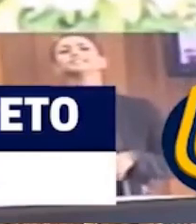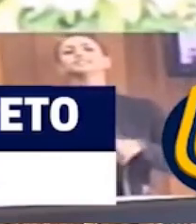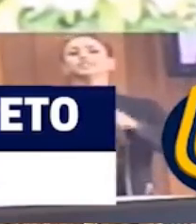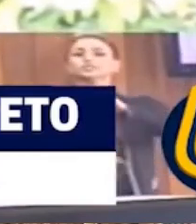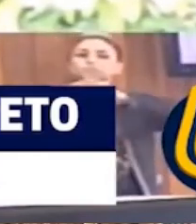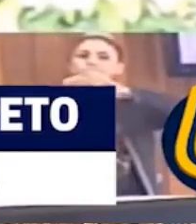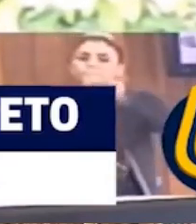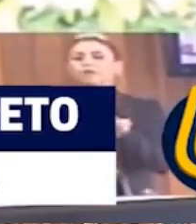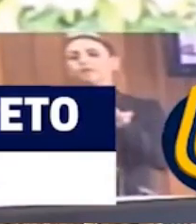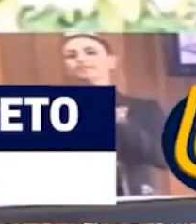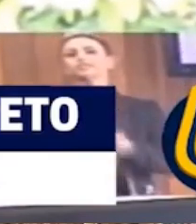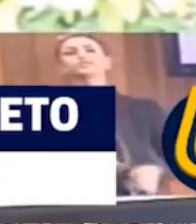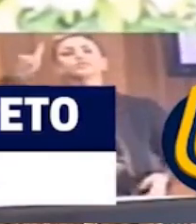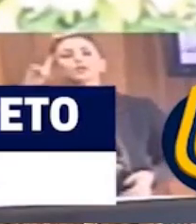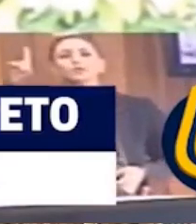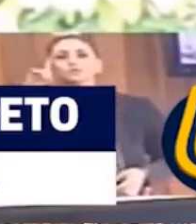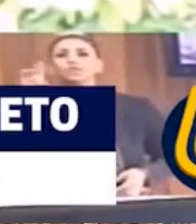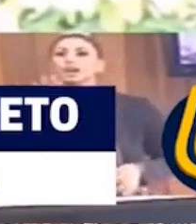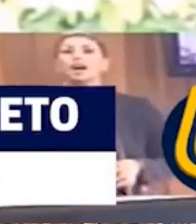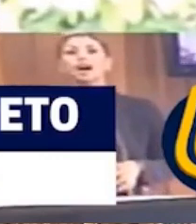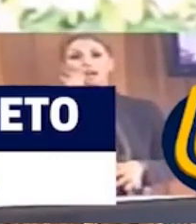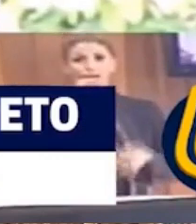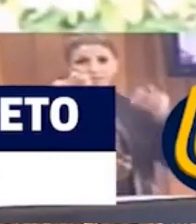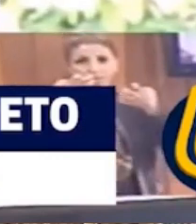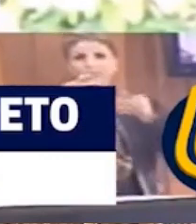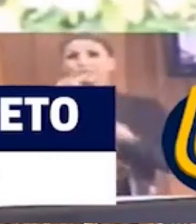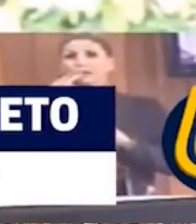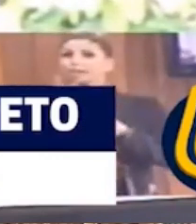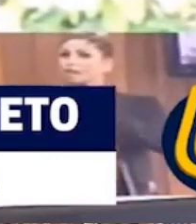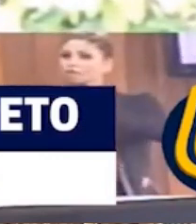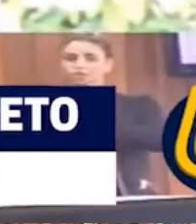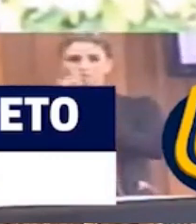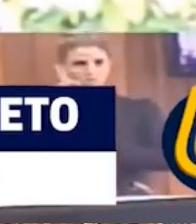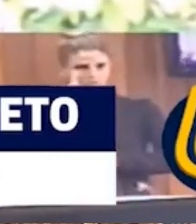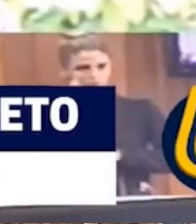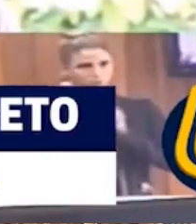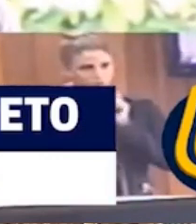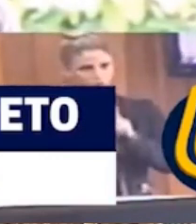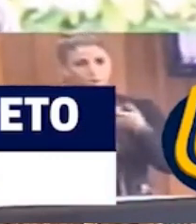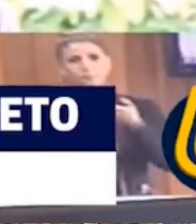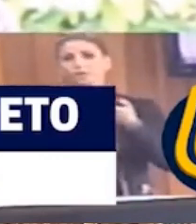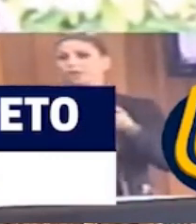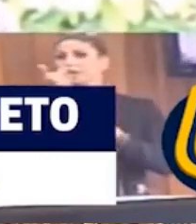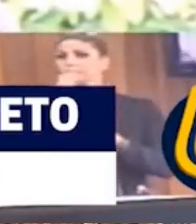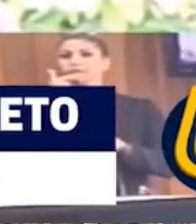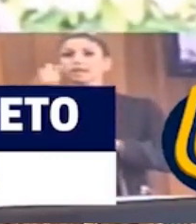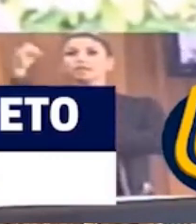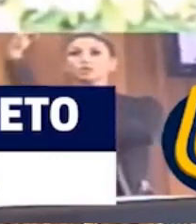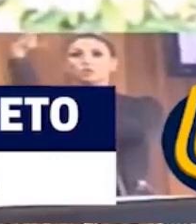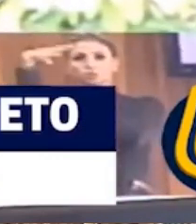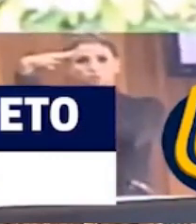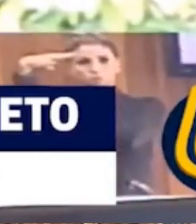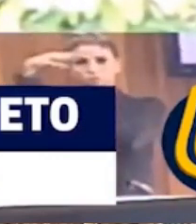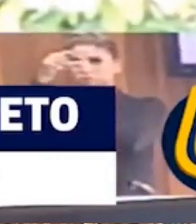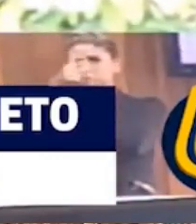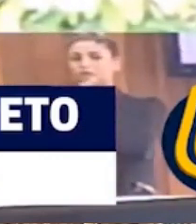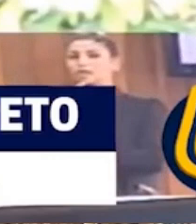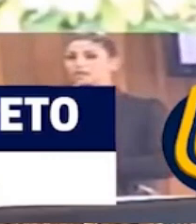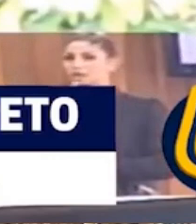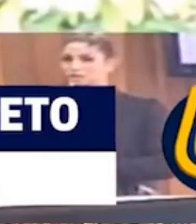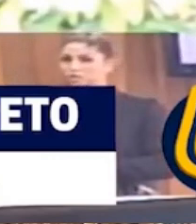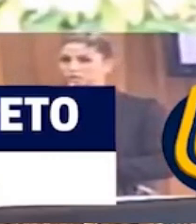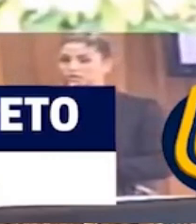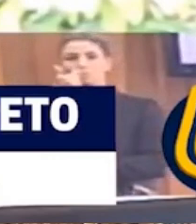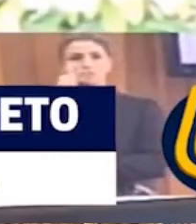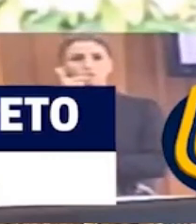inteiro. Eu até antecipo, à noite por enquanto não, porque ali não tem energia elétrica. Os senhores sabem que